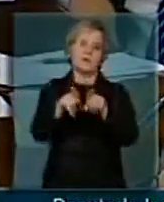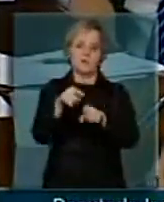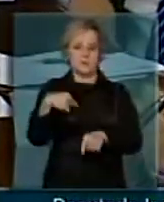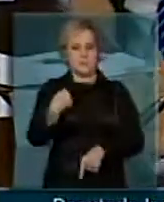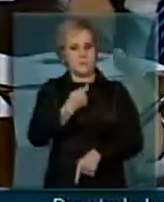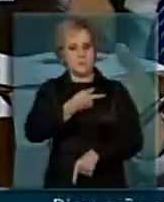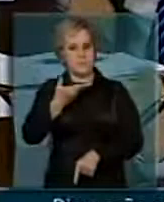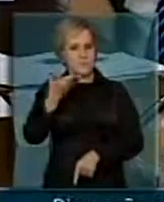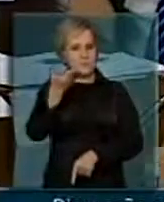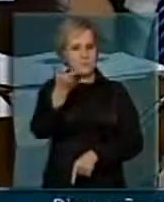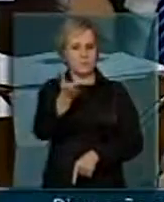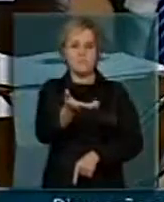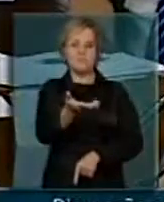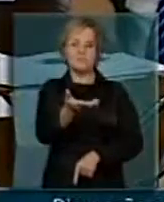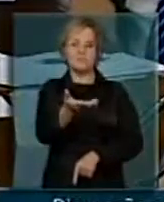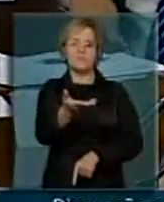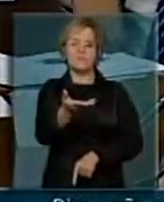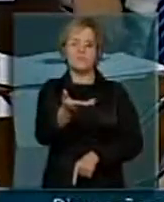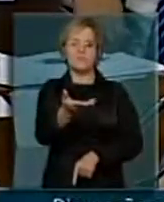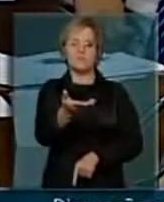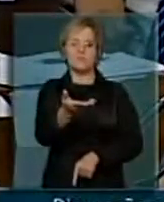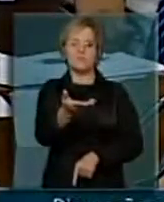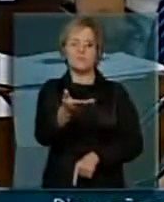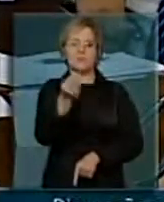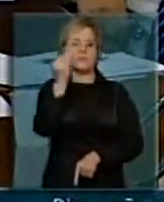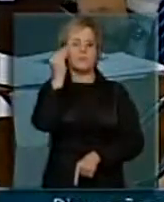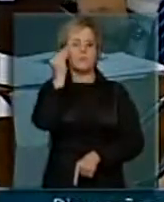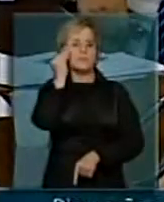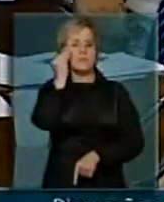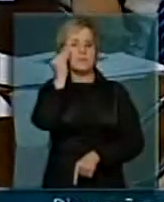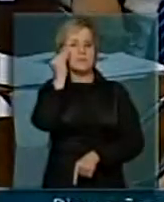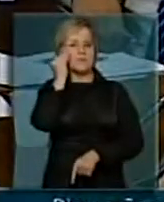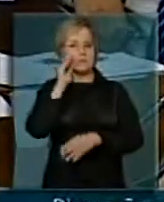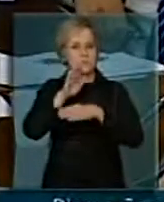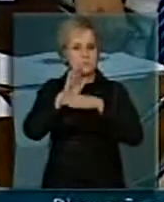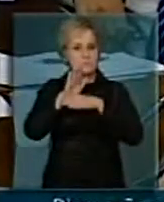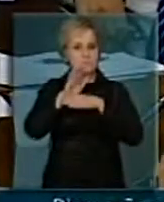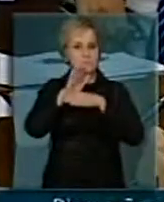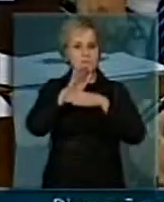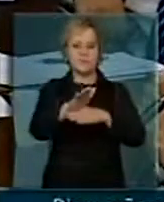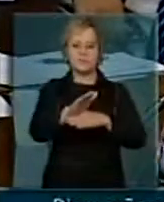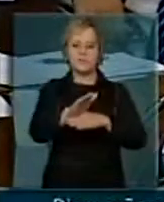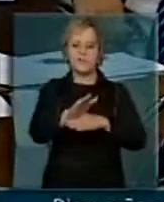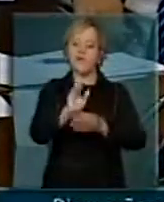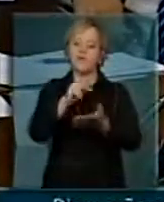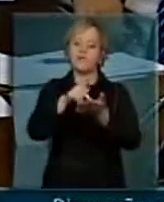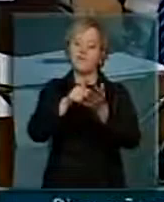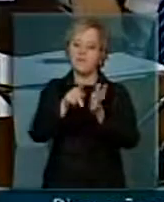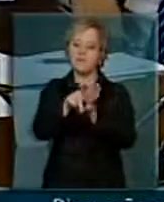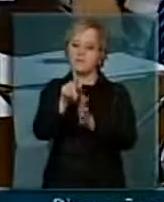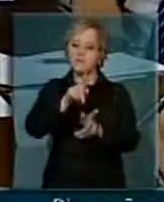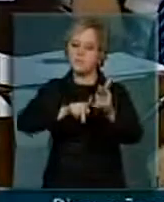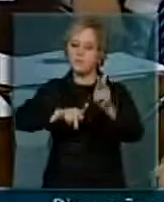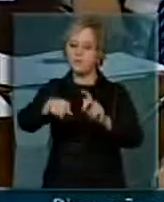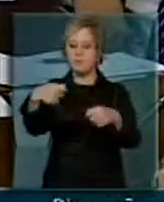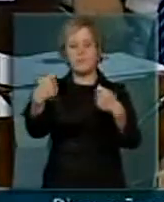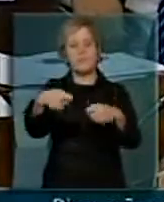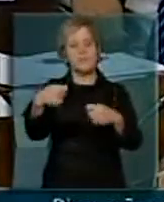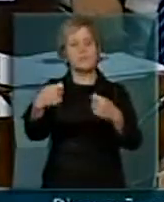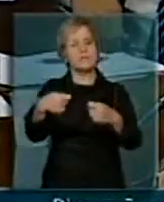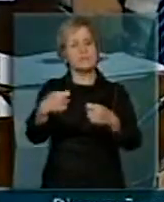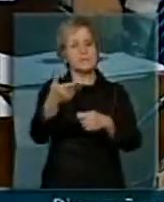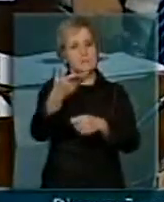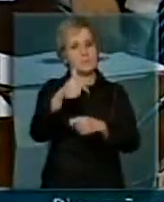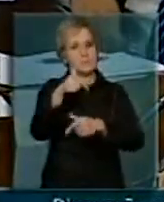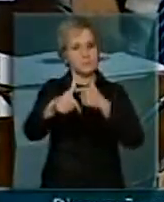aí na ponta atendendo a quem precisa e a quem ainda está carente